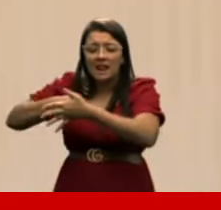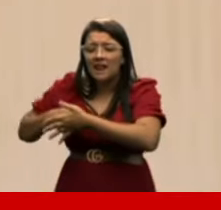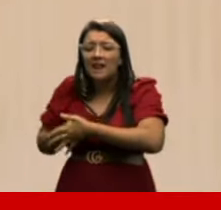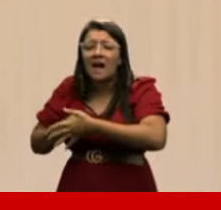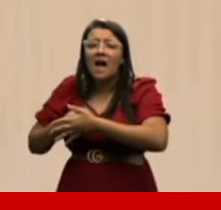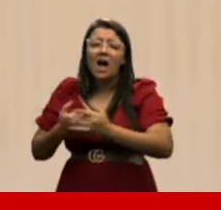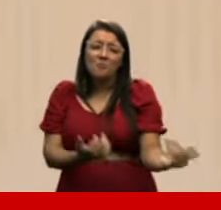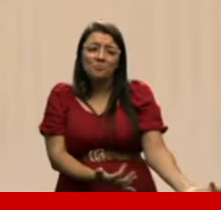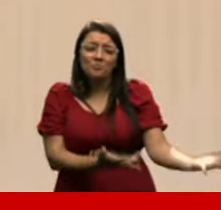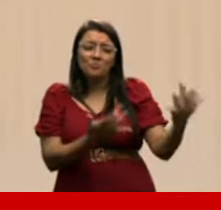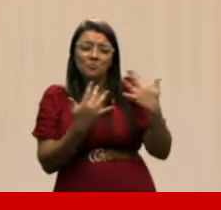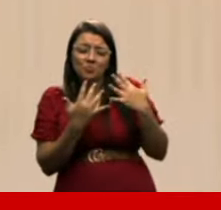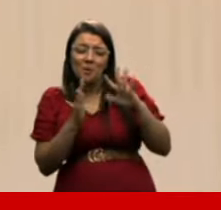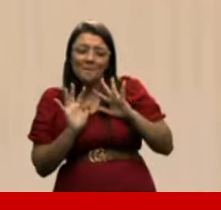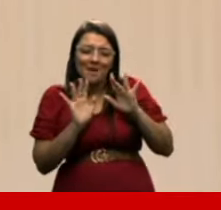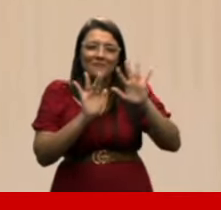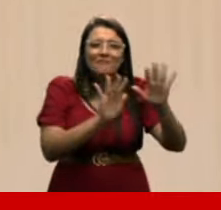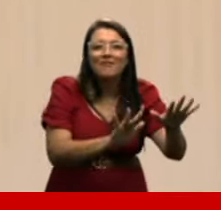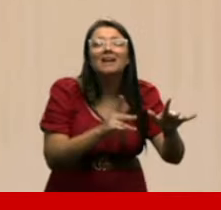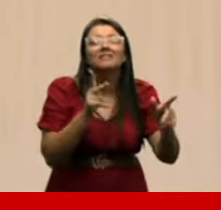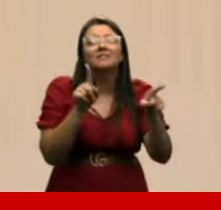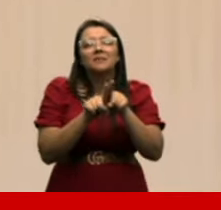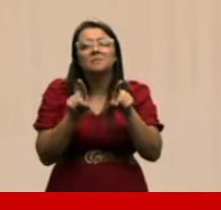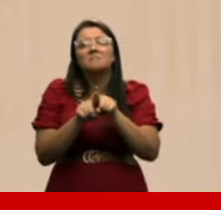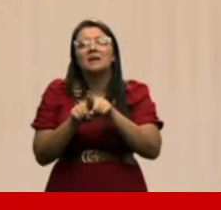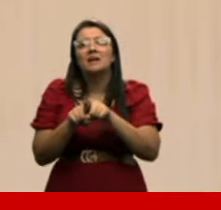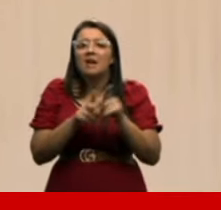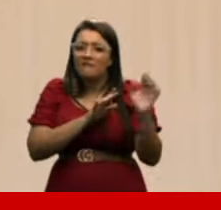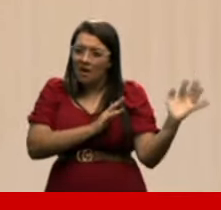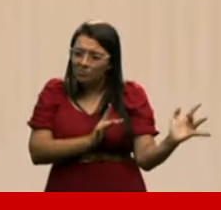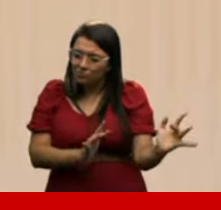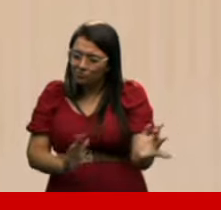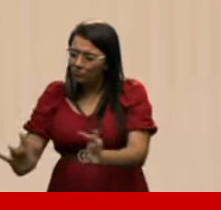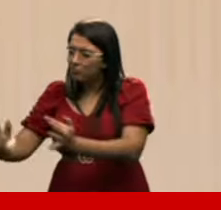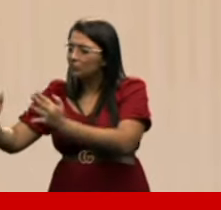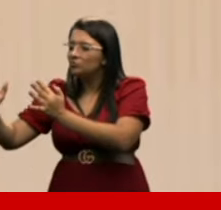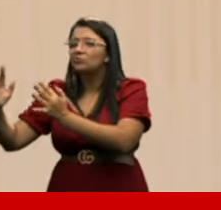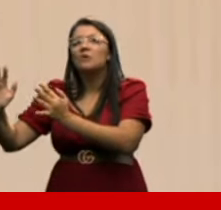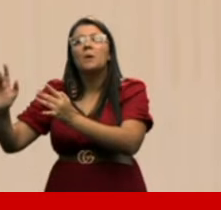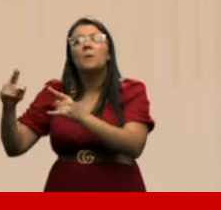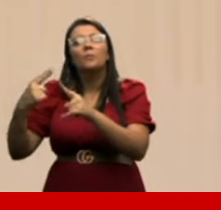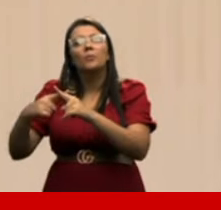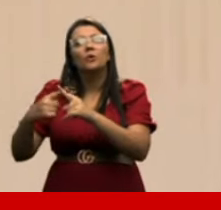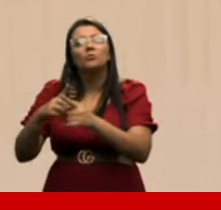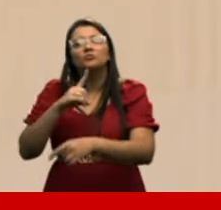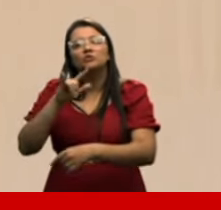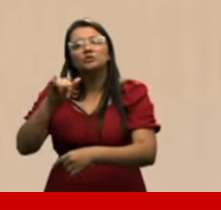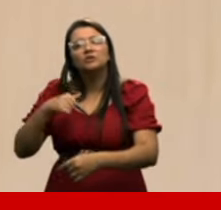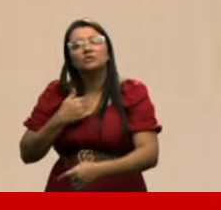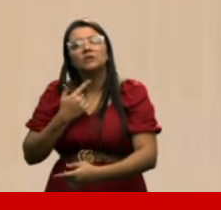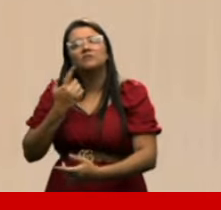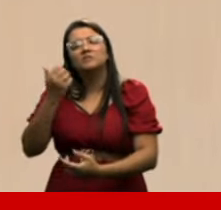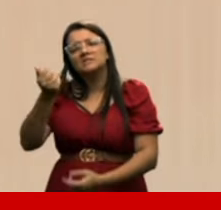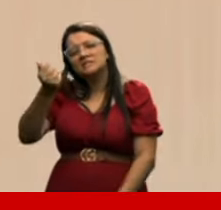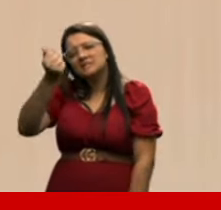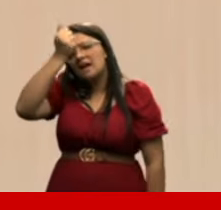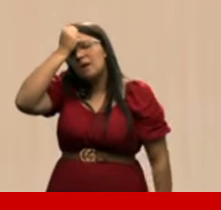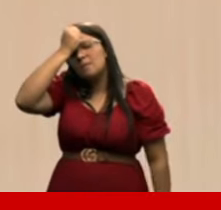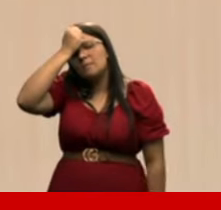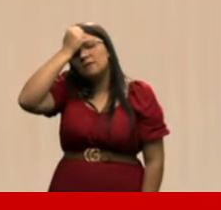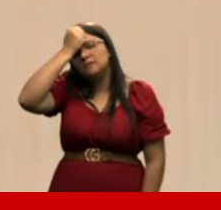passa. Ela não fica o tempo todo, não. Ela passa para que um dia você não se